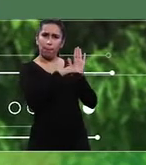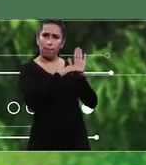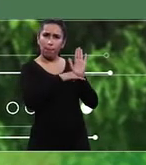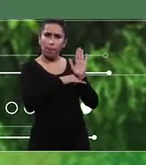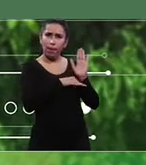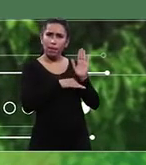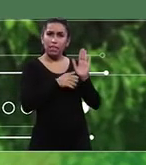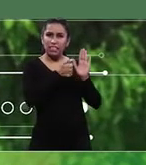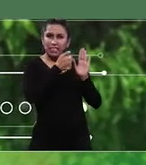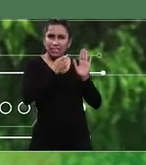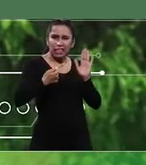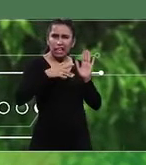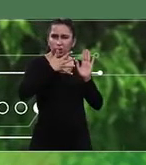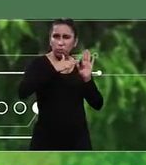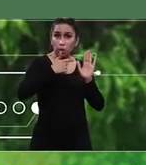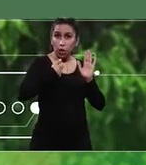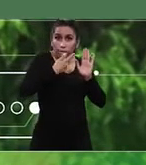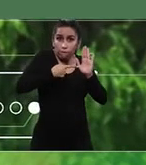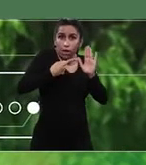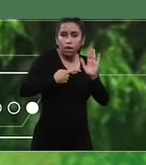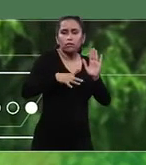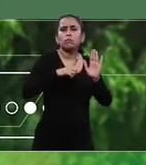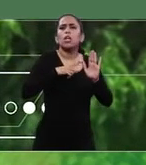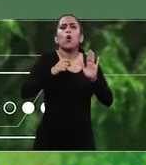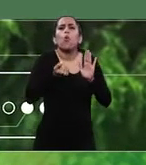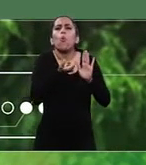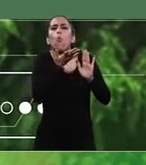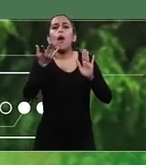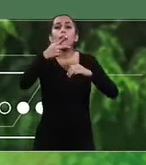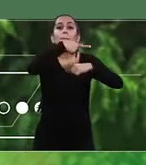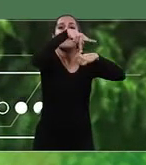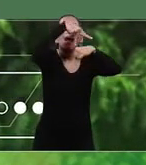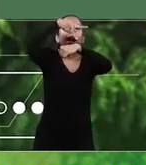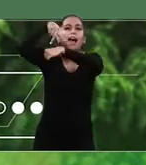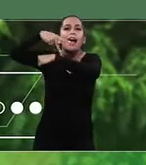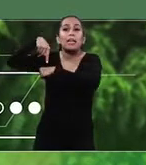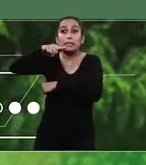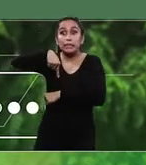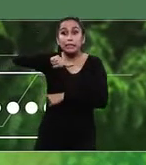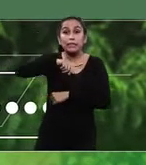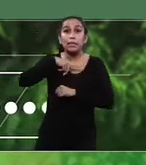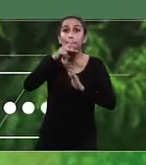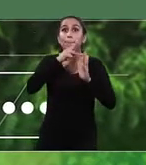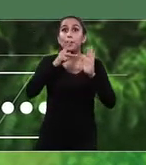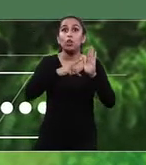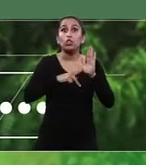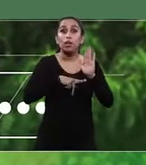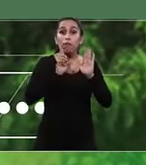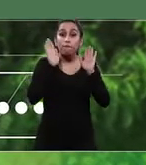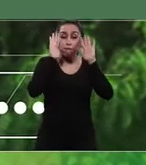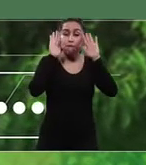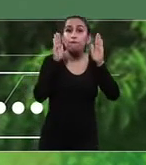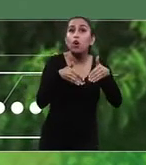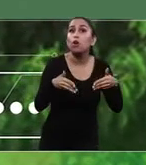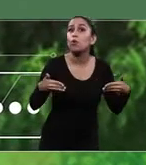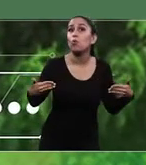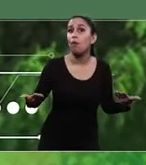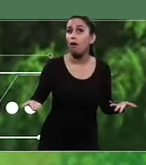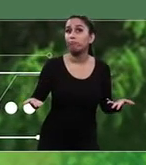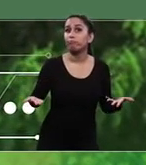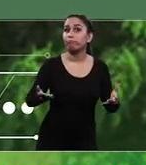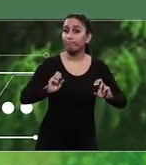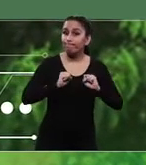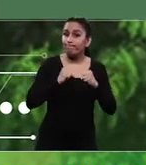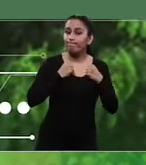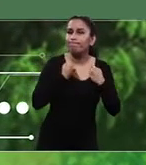que eu mencionei, em quais países, para quais países esses projetos estão focando a maior parte dos seus